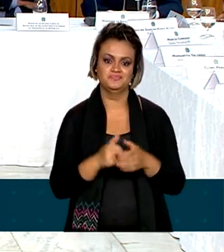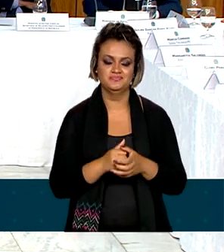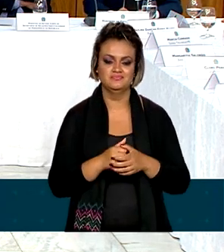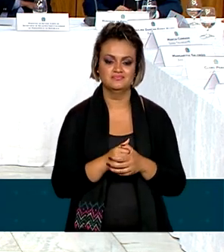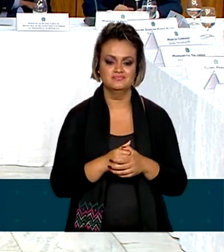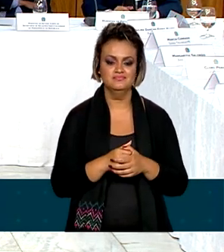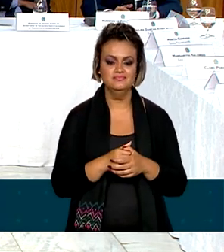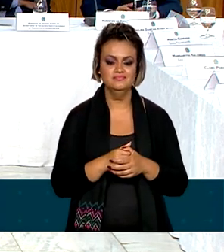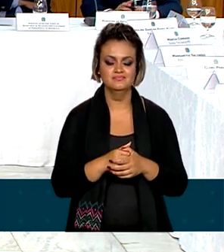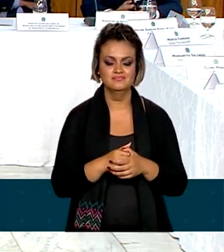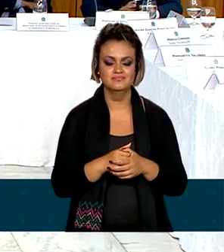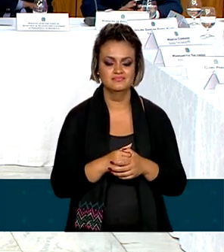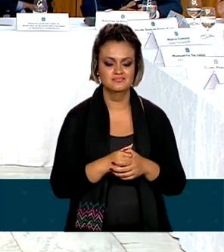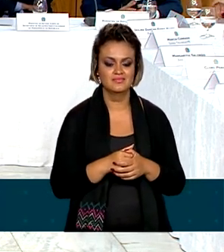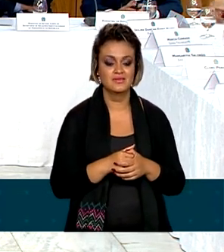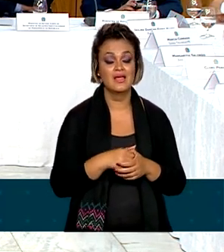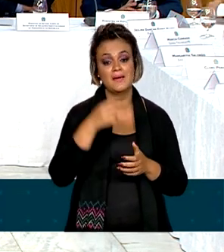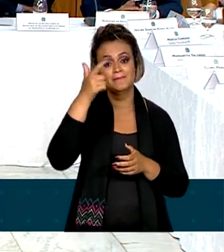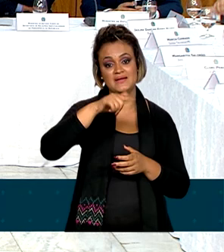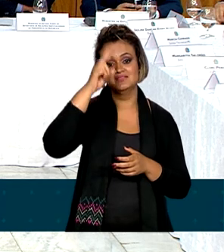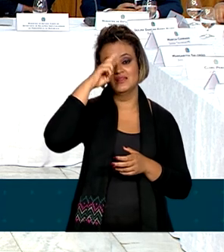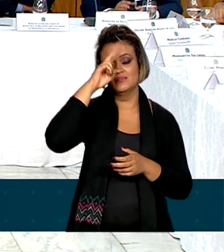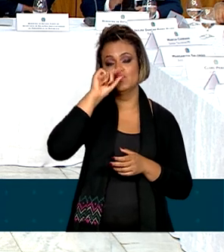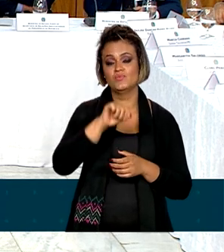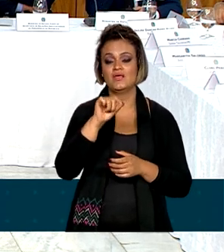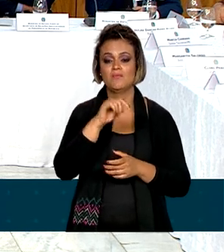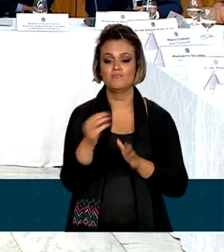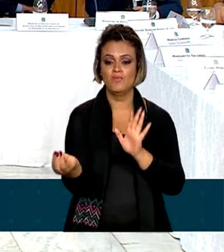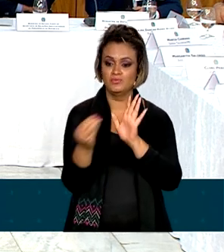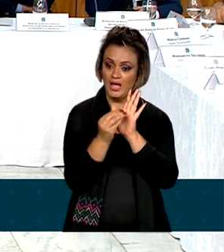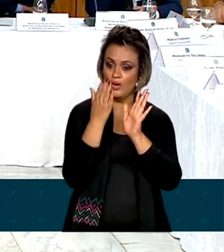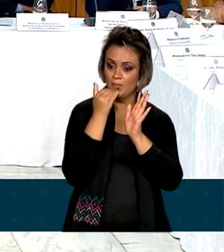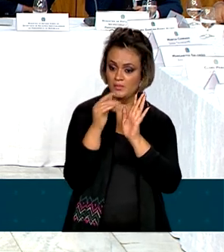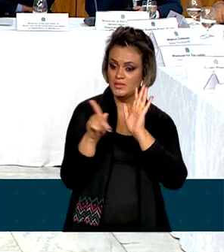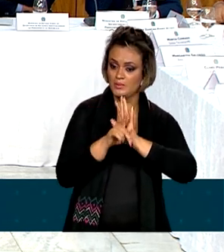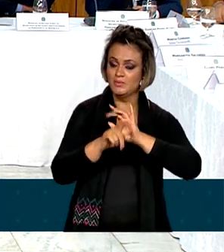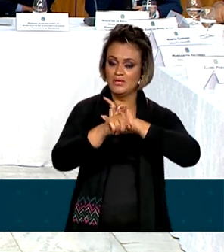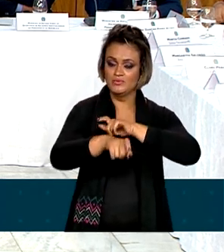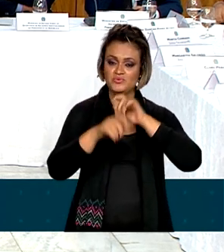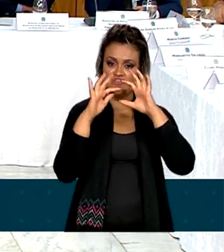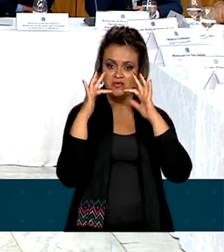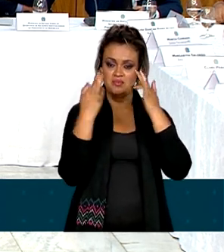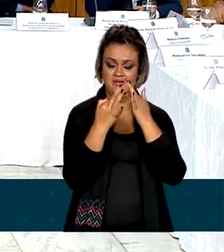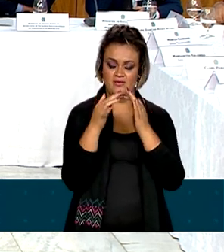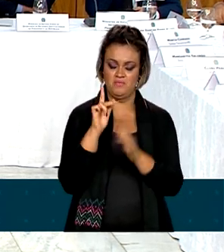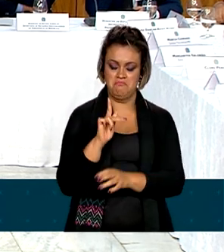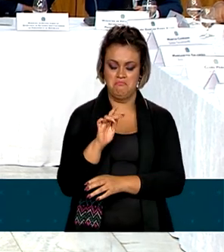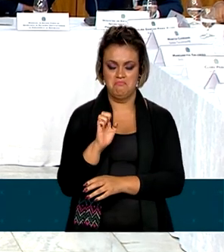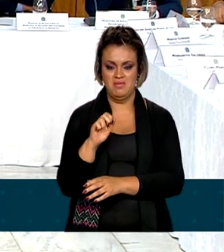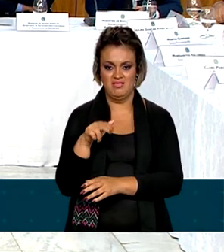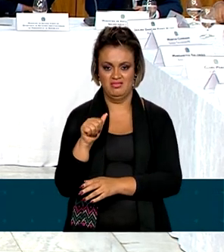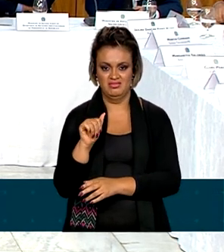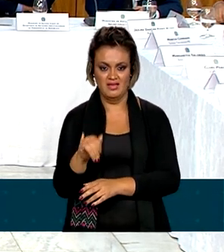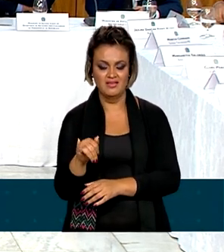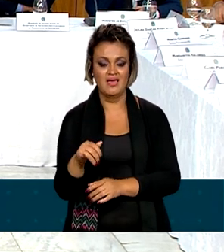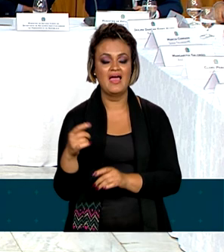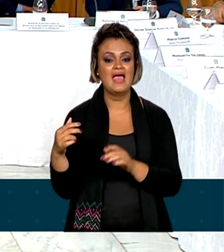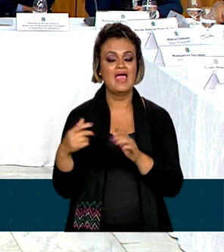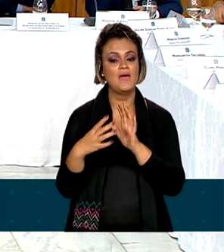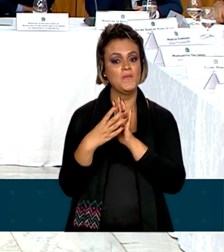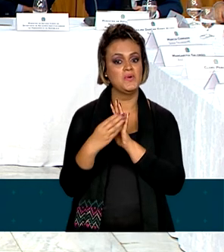Aproveito esse momento para lembrar que a inclusão de alimentos da agricultura familiar no PNAE se inspira